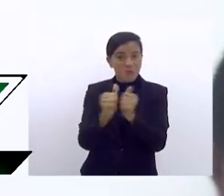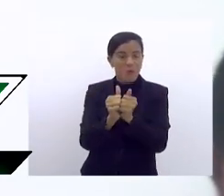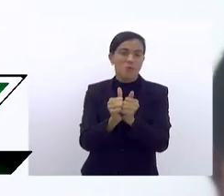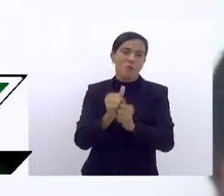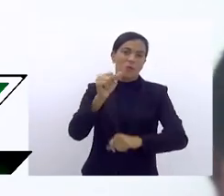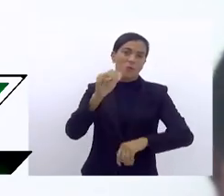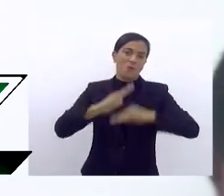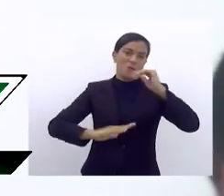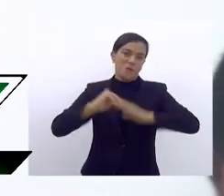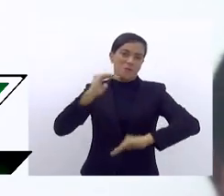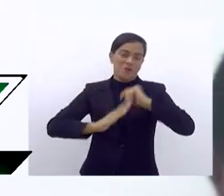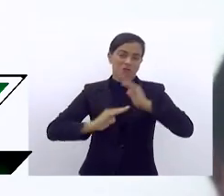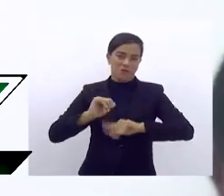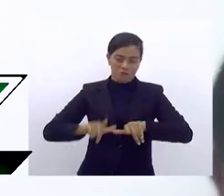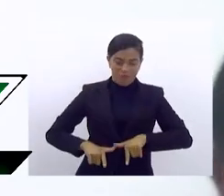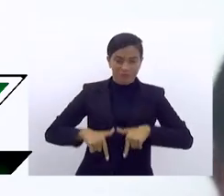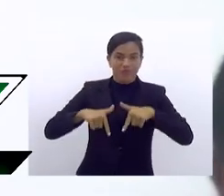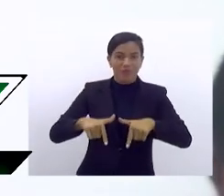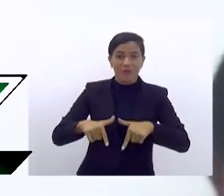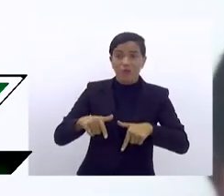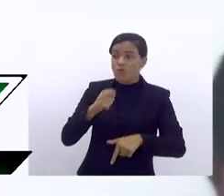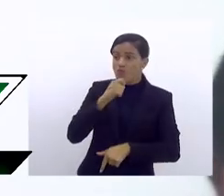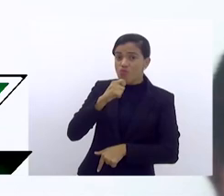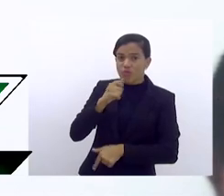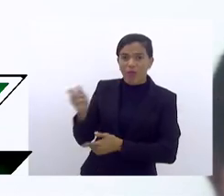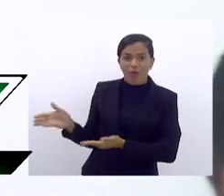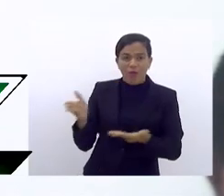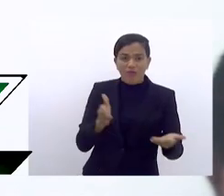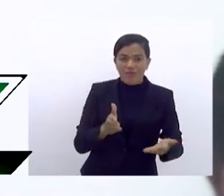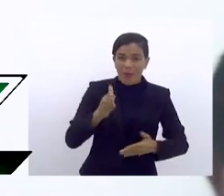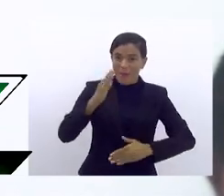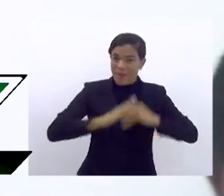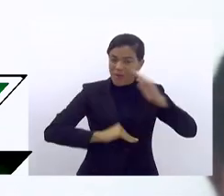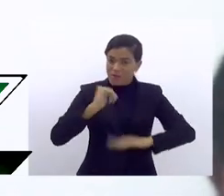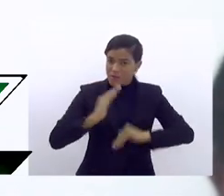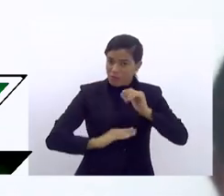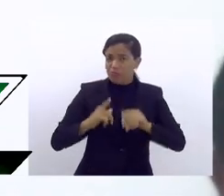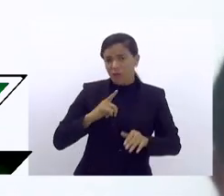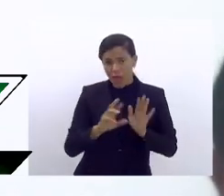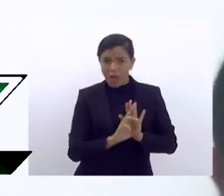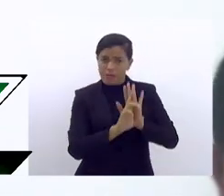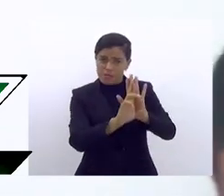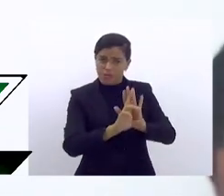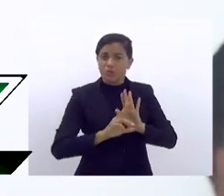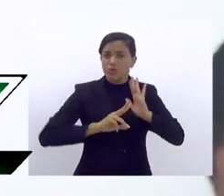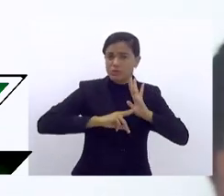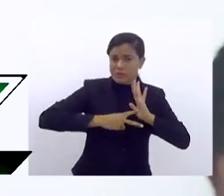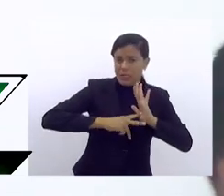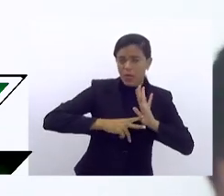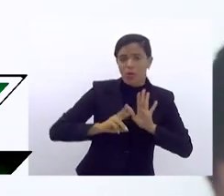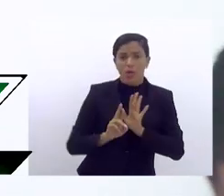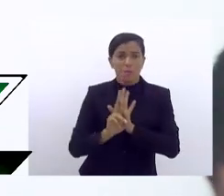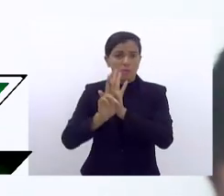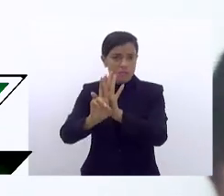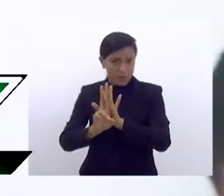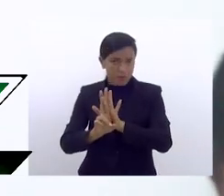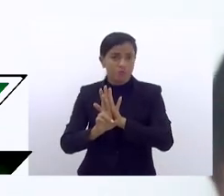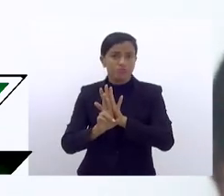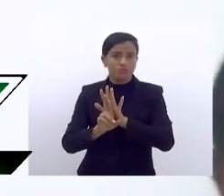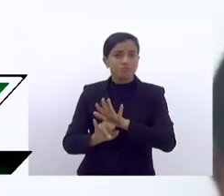atuam na ponta porque sem discussão com os profissionais que atuam na ponta e aqui estou vendo representação dos sindicatos representação de diversas de